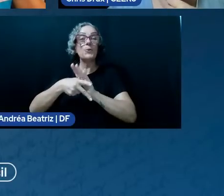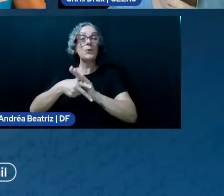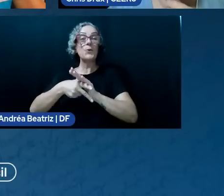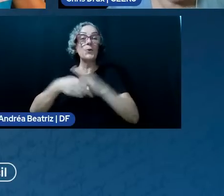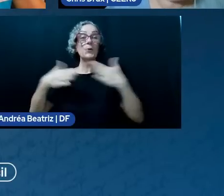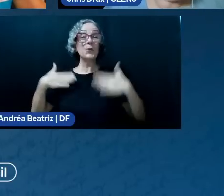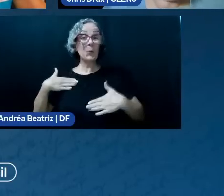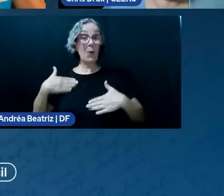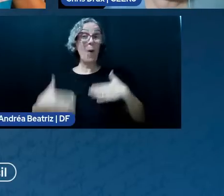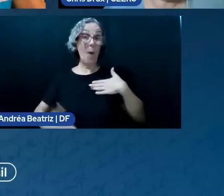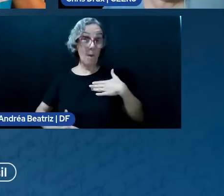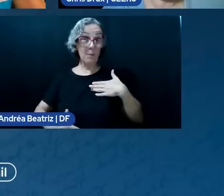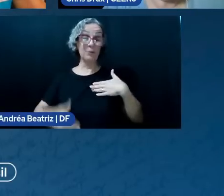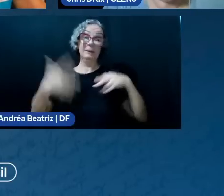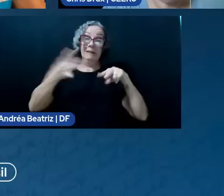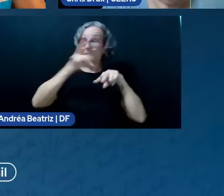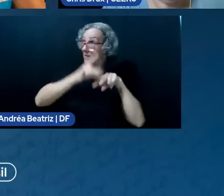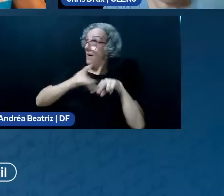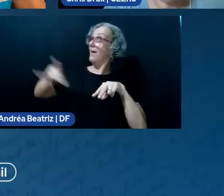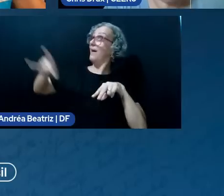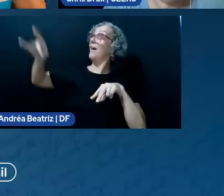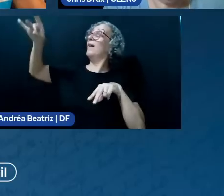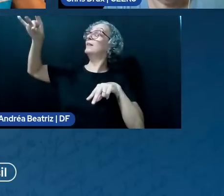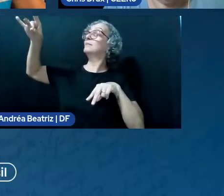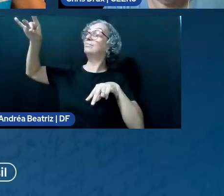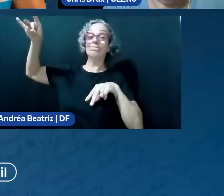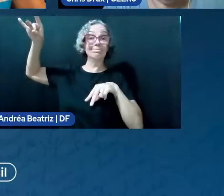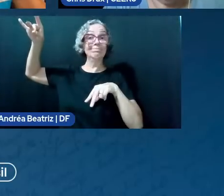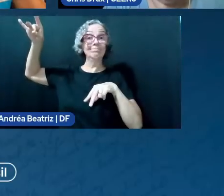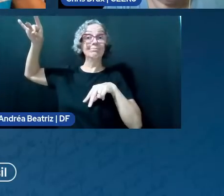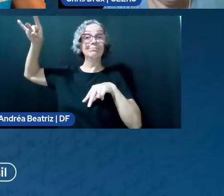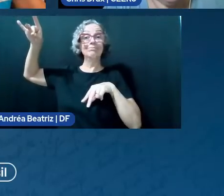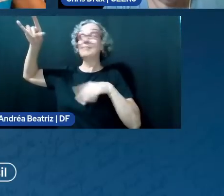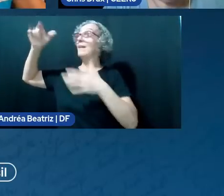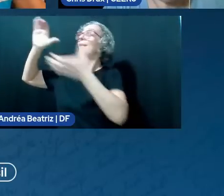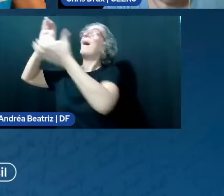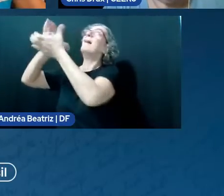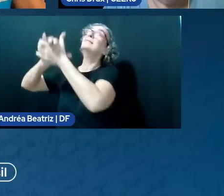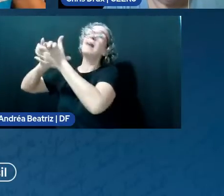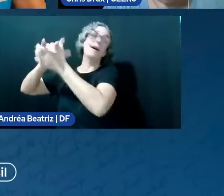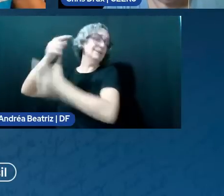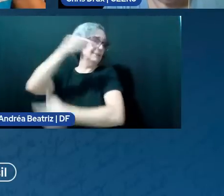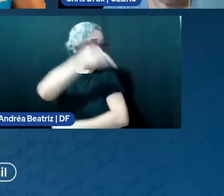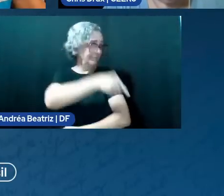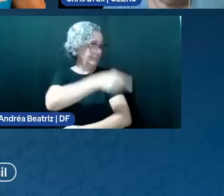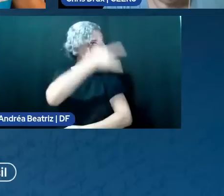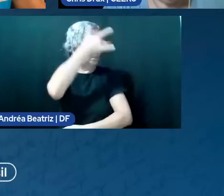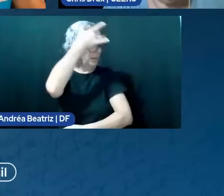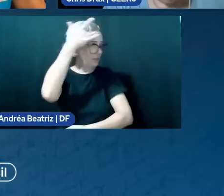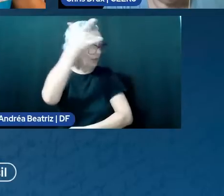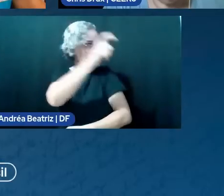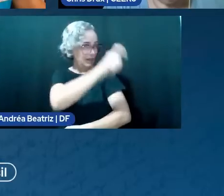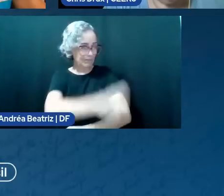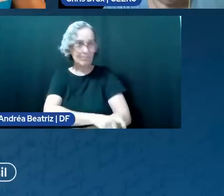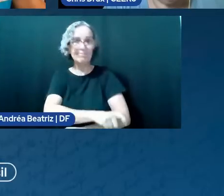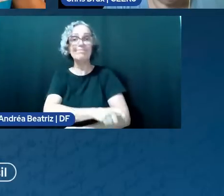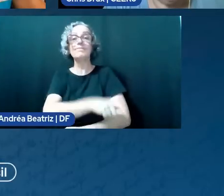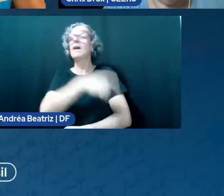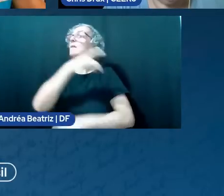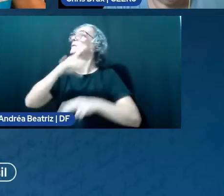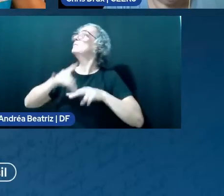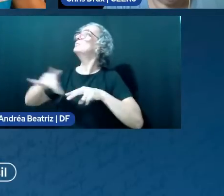espiritual, né? Chegando lá no mundo espiritual, ela era casada. Quando ela chega lá no mundo espiritual, de repente,